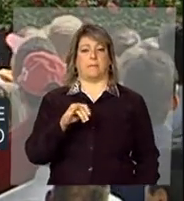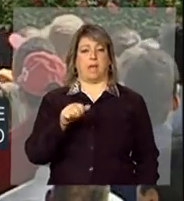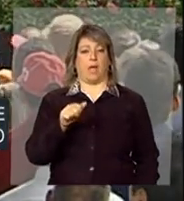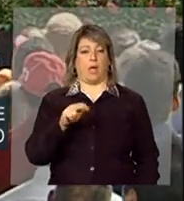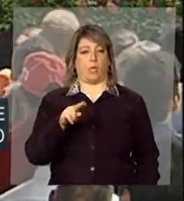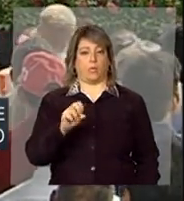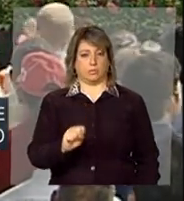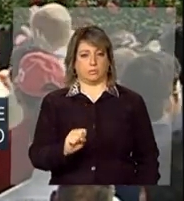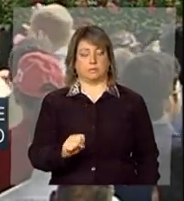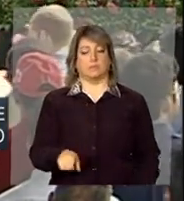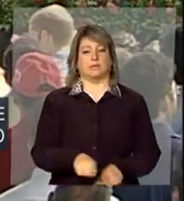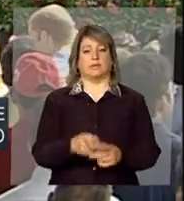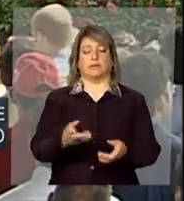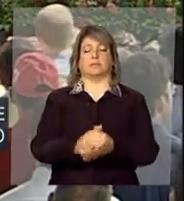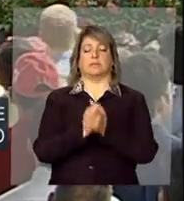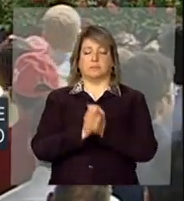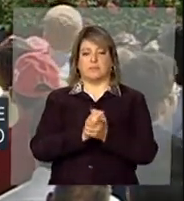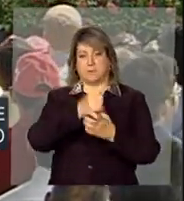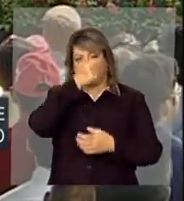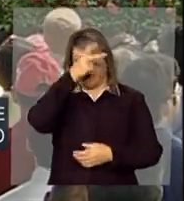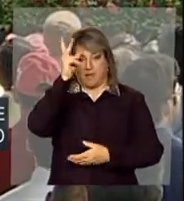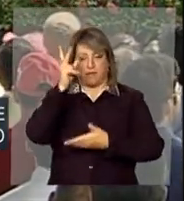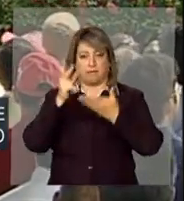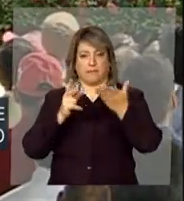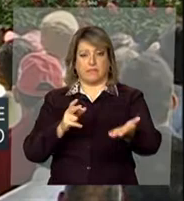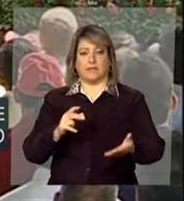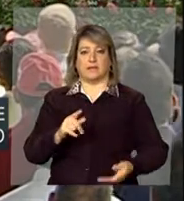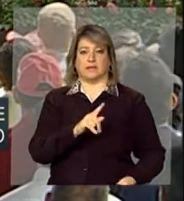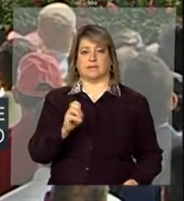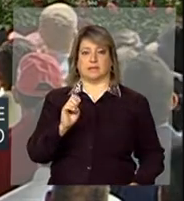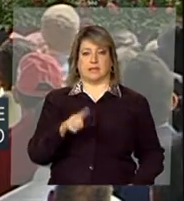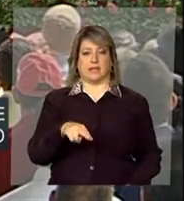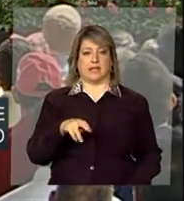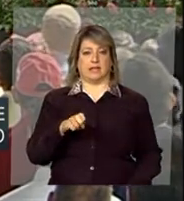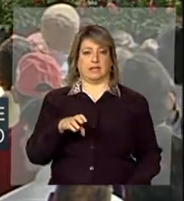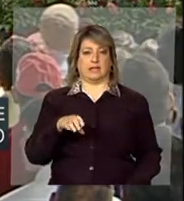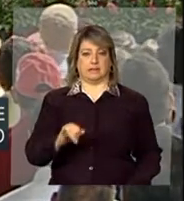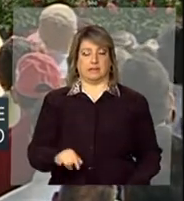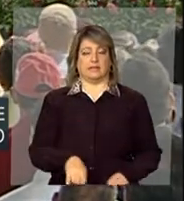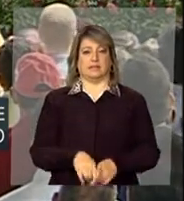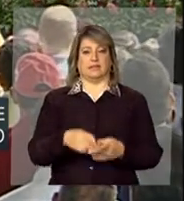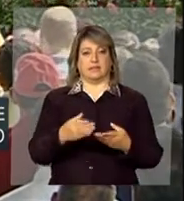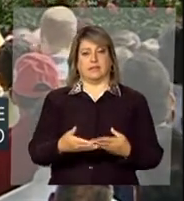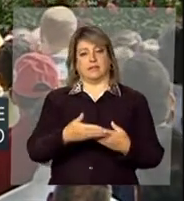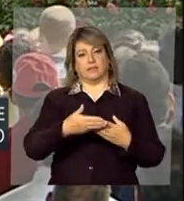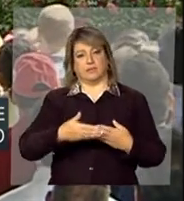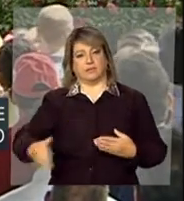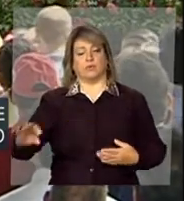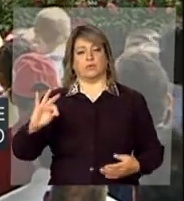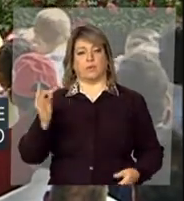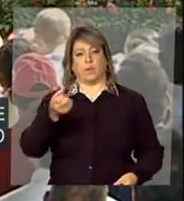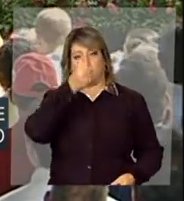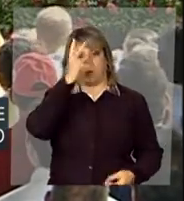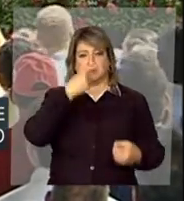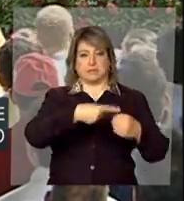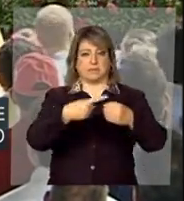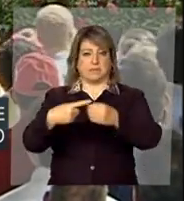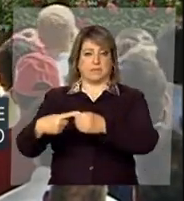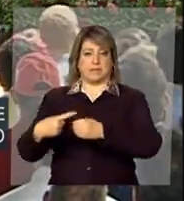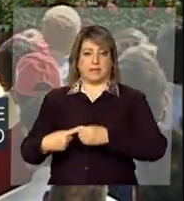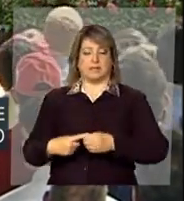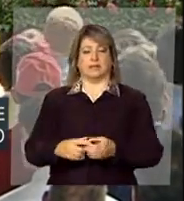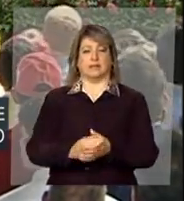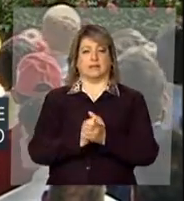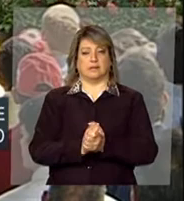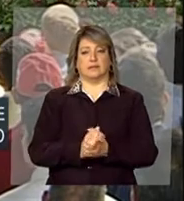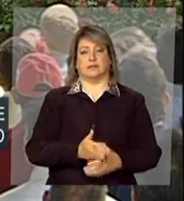este grande prefeito, Zé Nessi, e em nome dele, aos demais prefeitos municipais